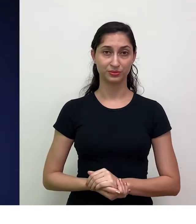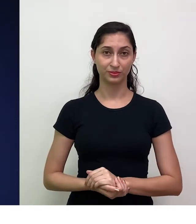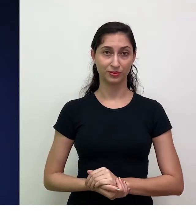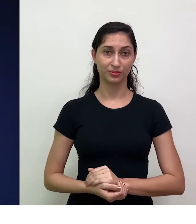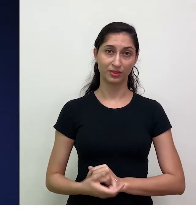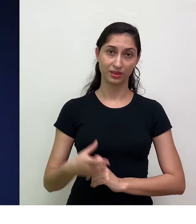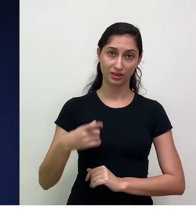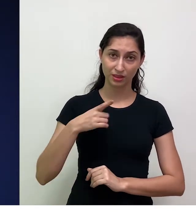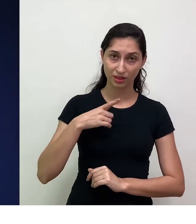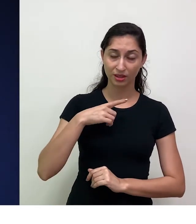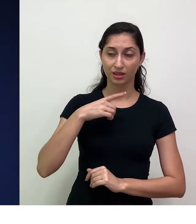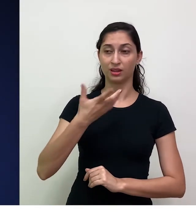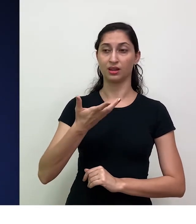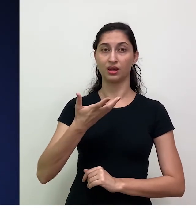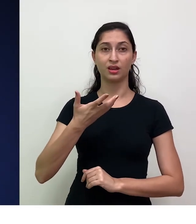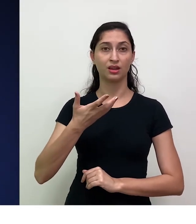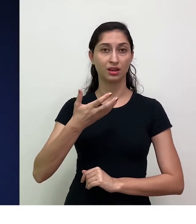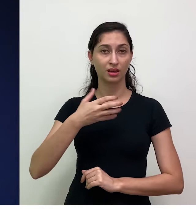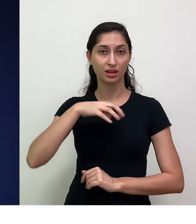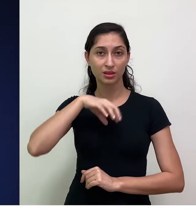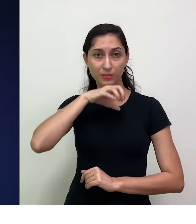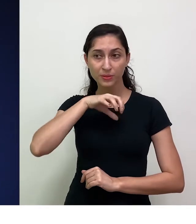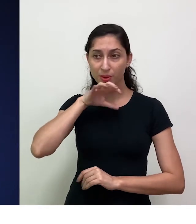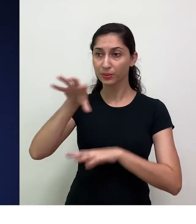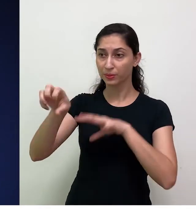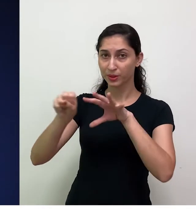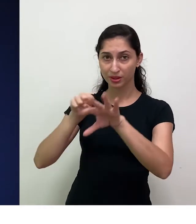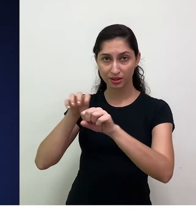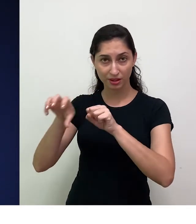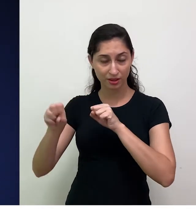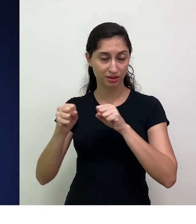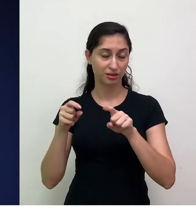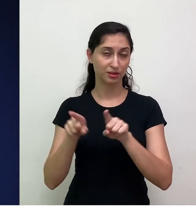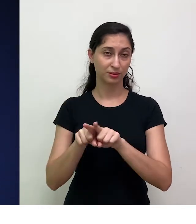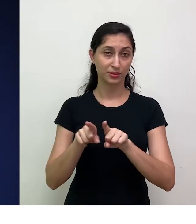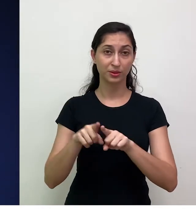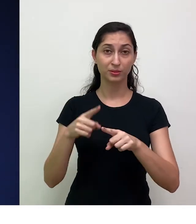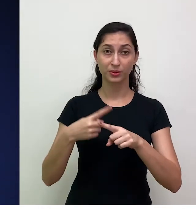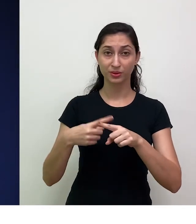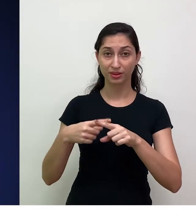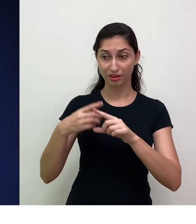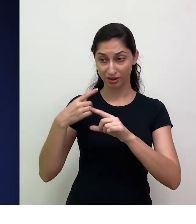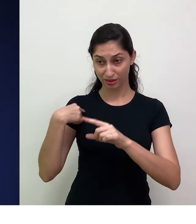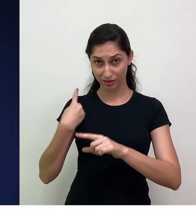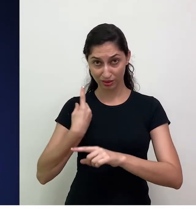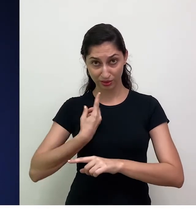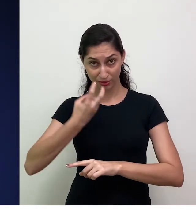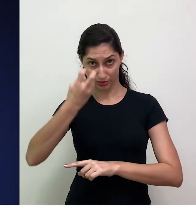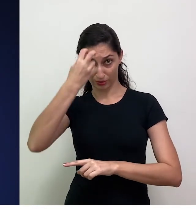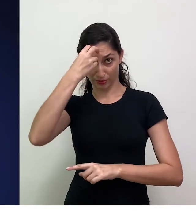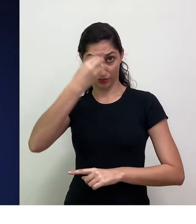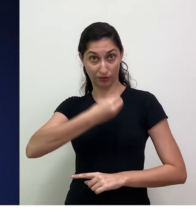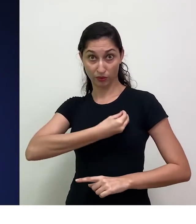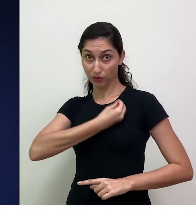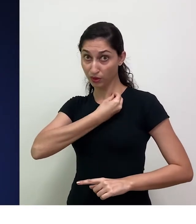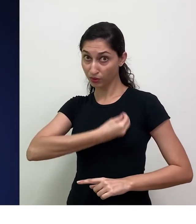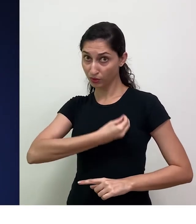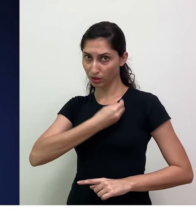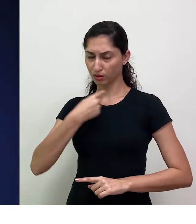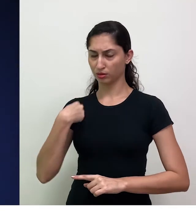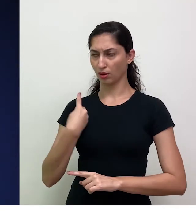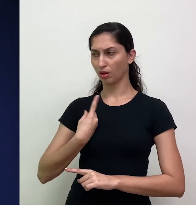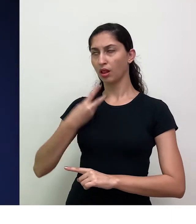né? Caça também. E porque a nossa cultura está viva, nós não estamos